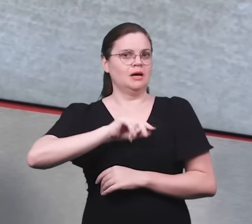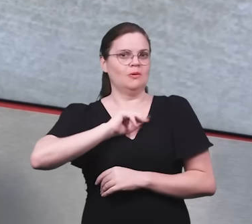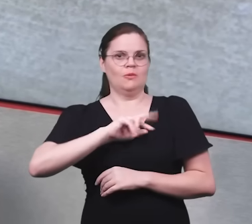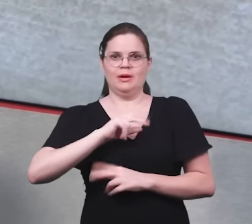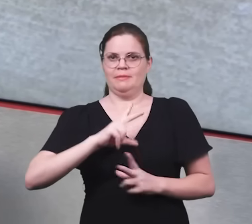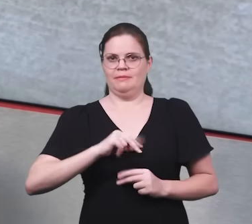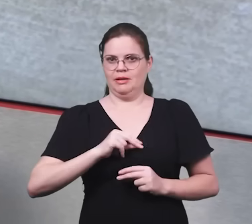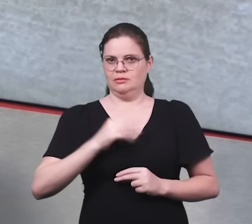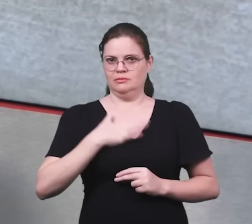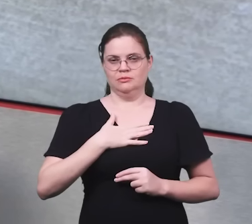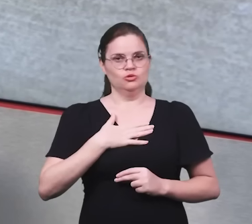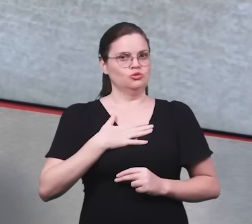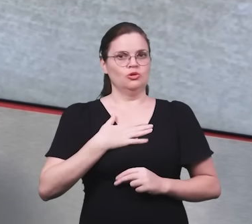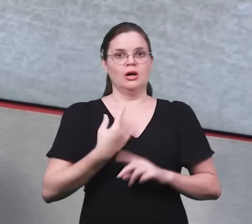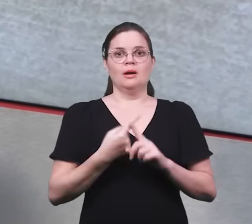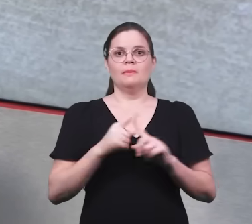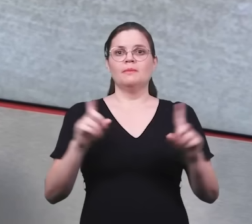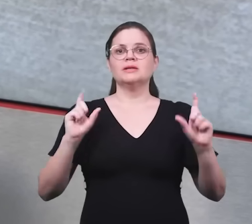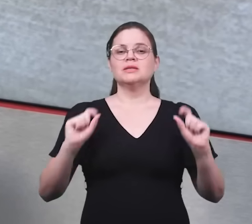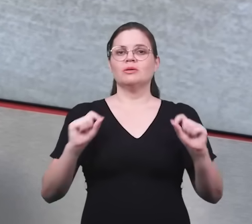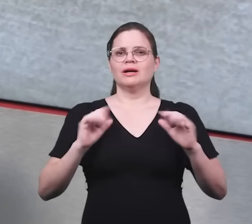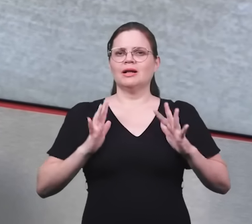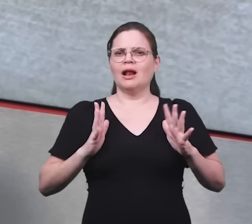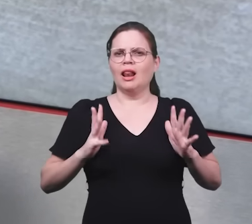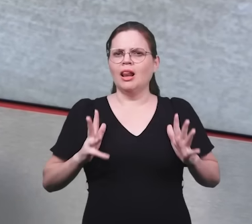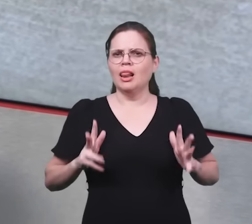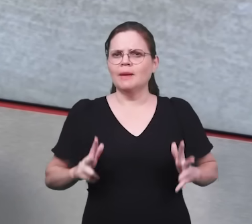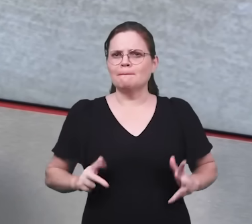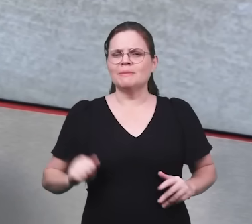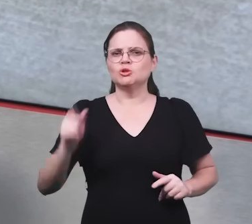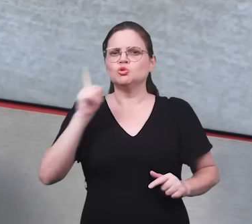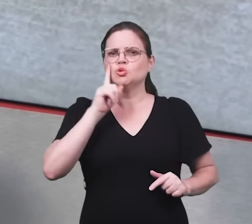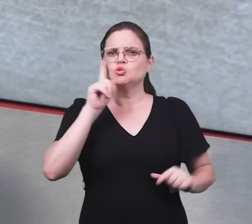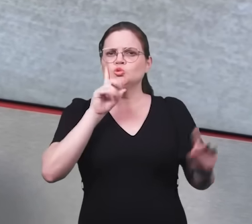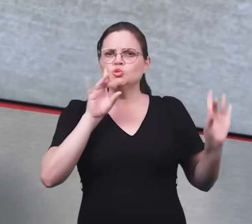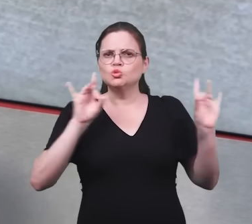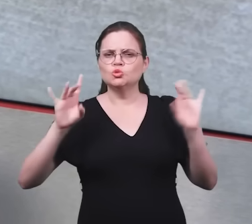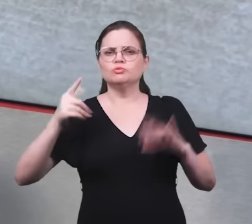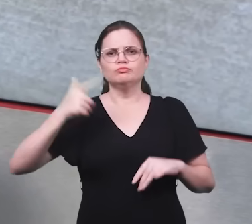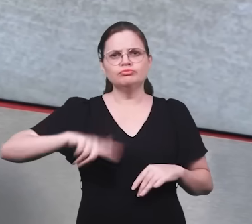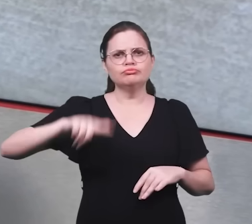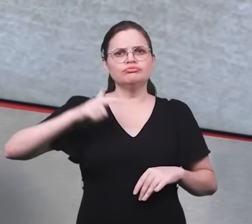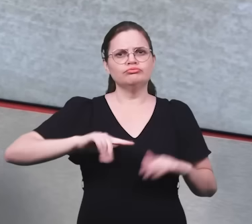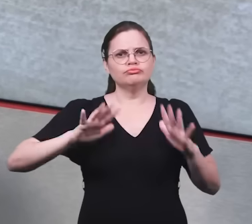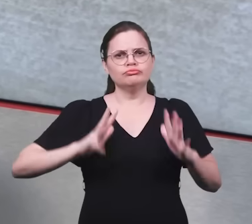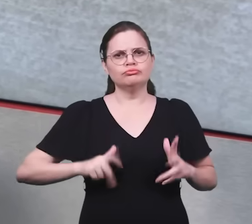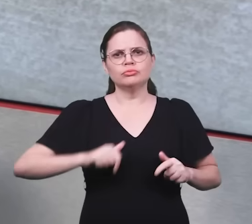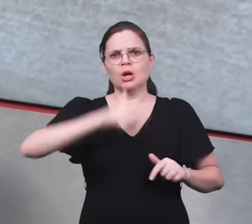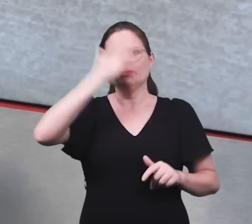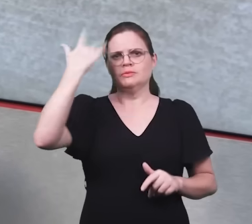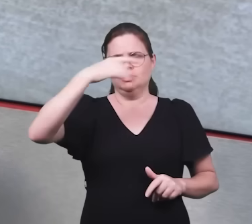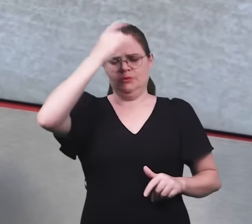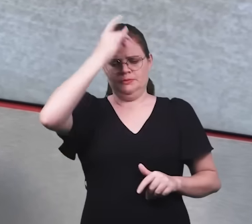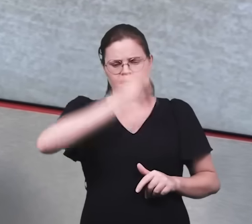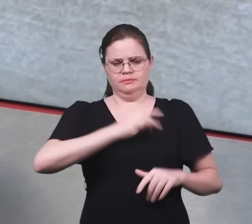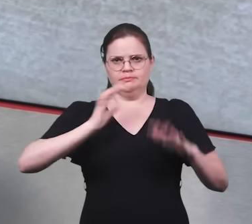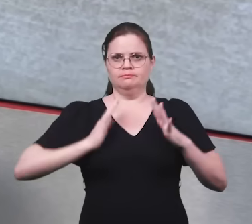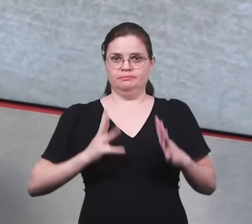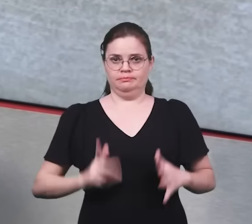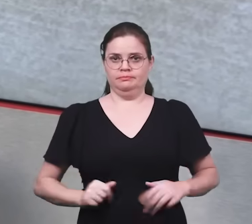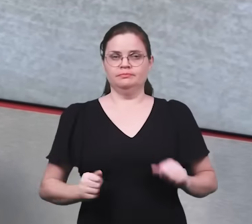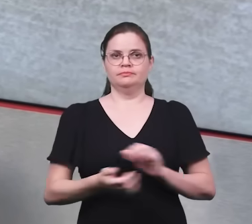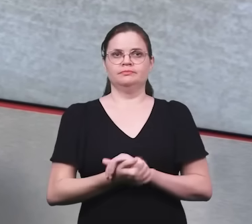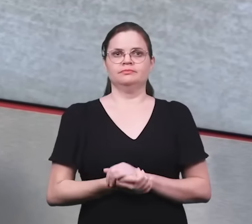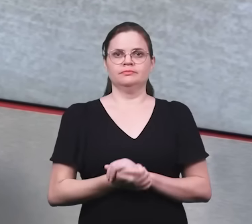mérito nosso, mas a lavagem regeneradora, exatamente daquilo que vem do Espírito Santo. E